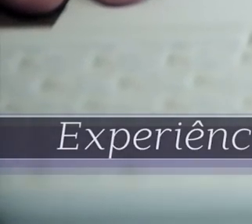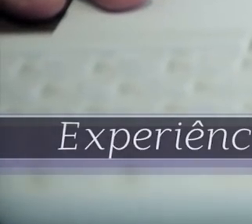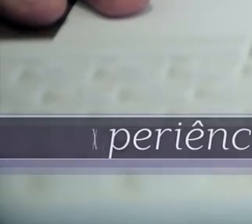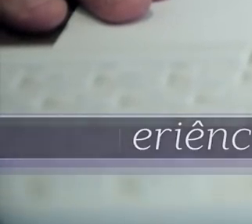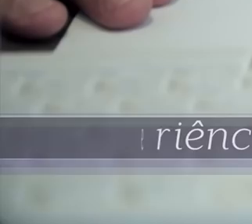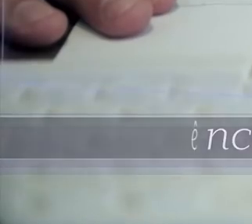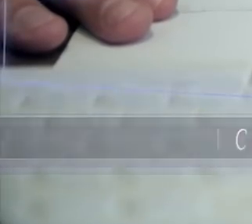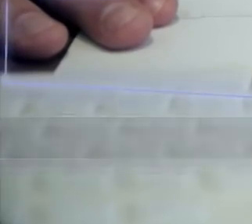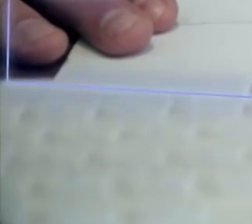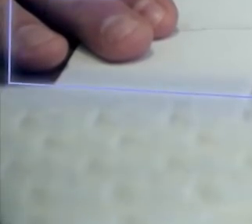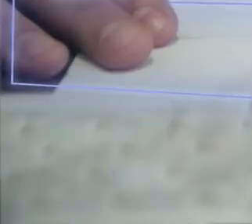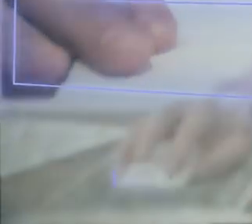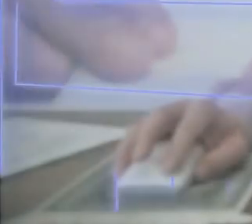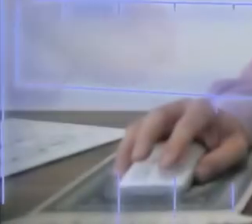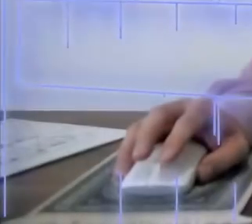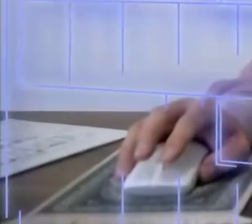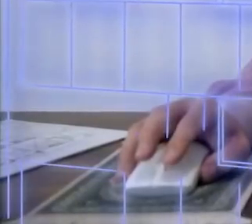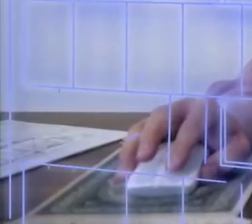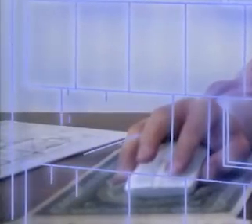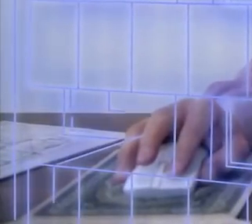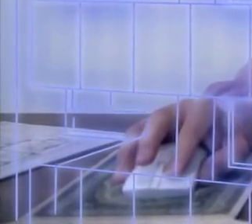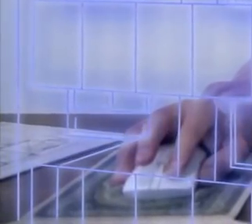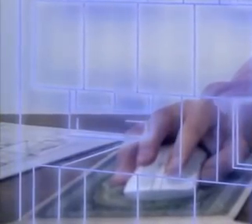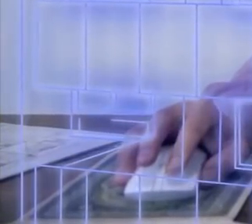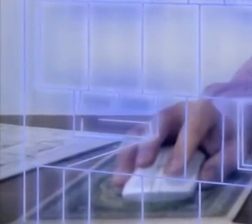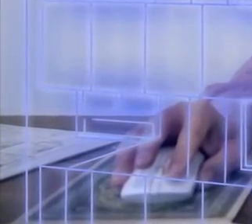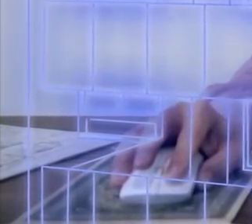prazos contratuais.